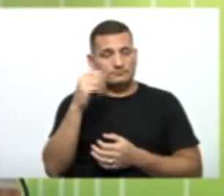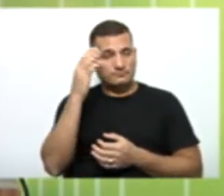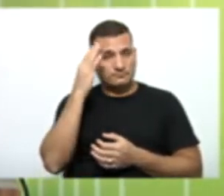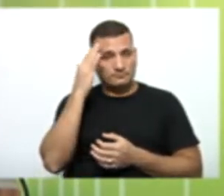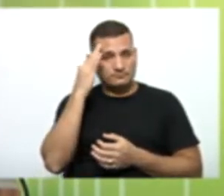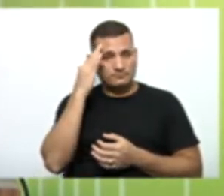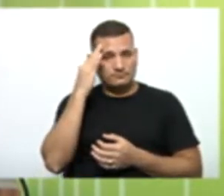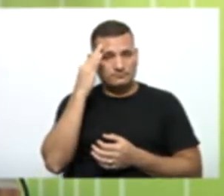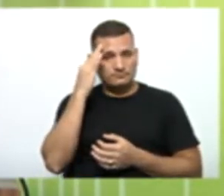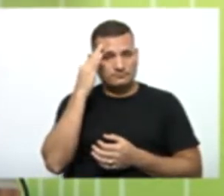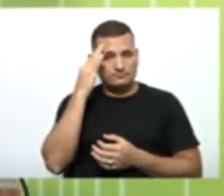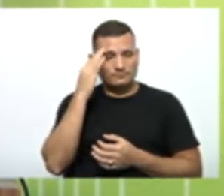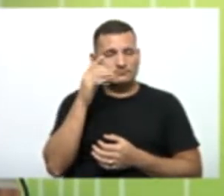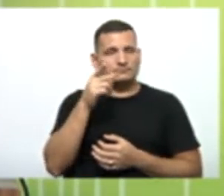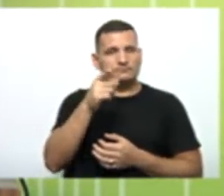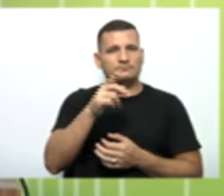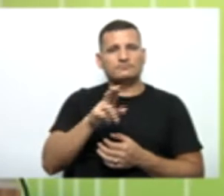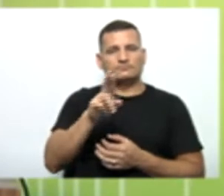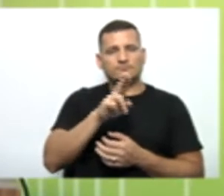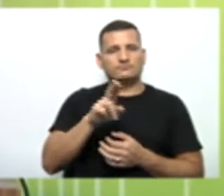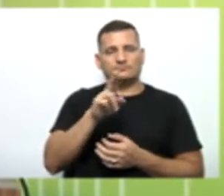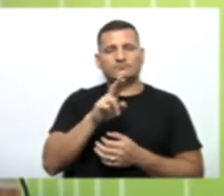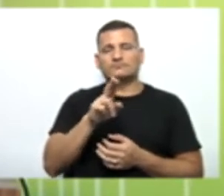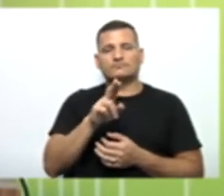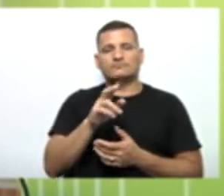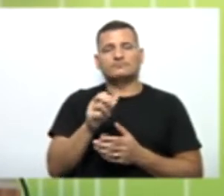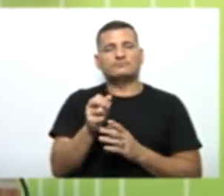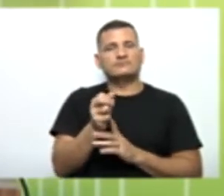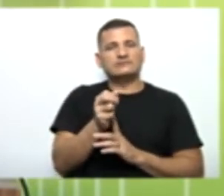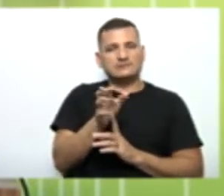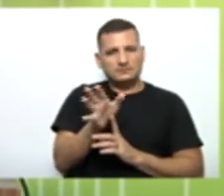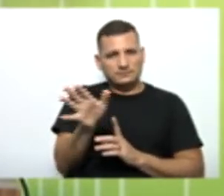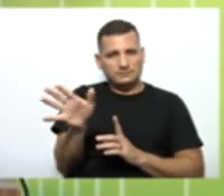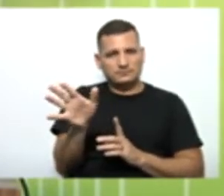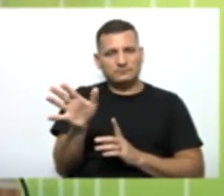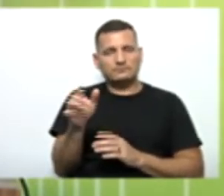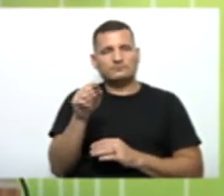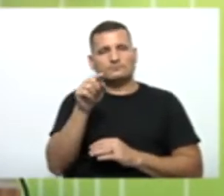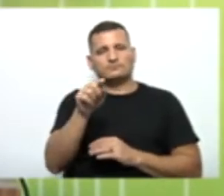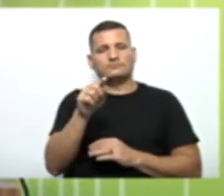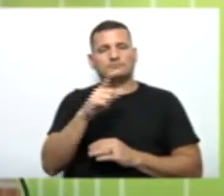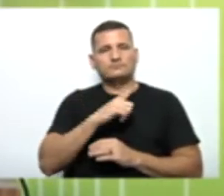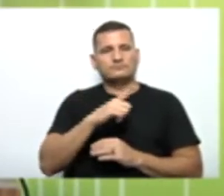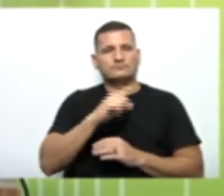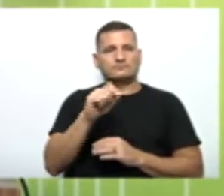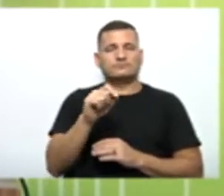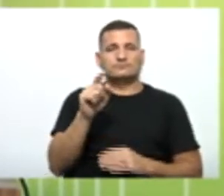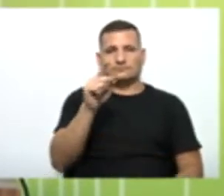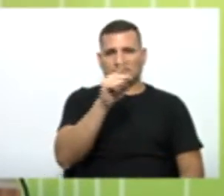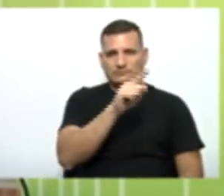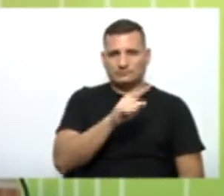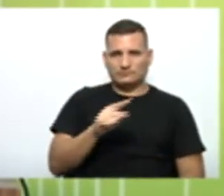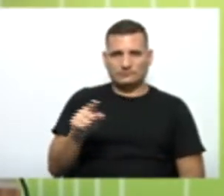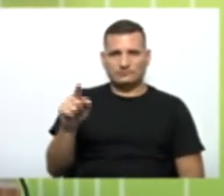visão. Que quando você vai usar um extend, quer dizer o quê? Que você tem um caso de uso maior, certo? Caso de